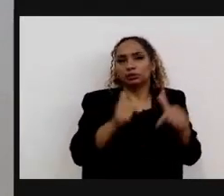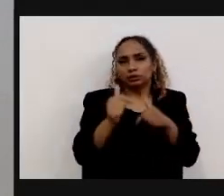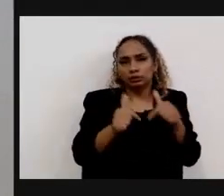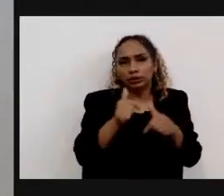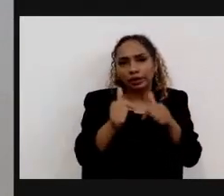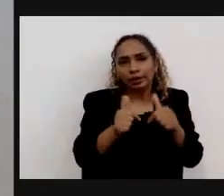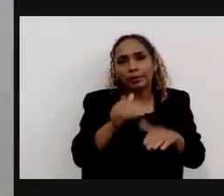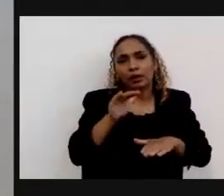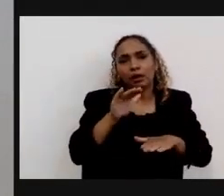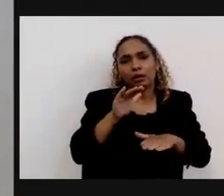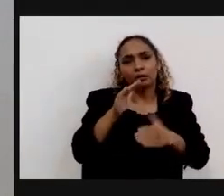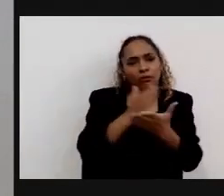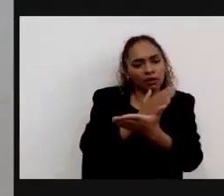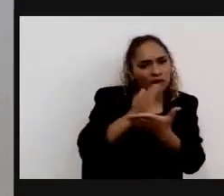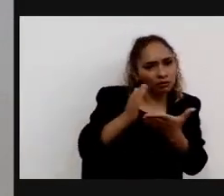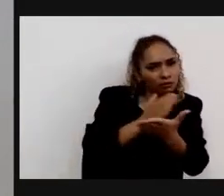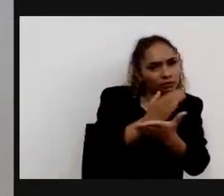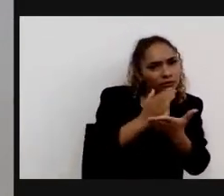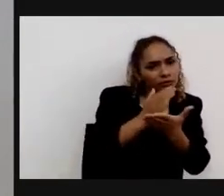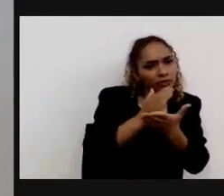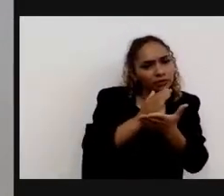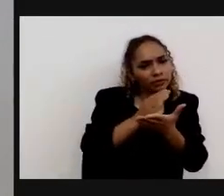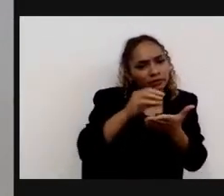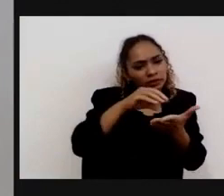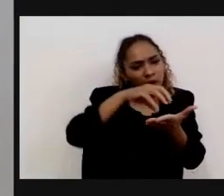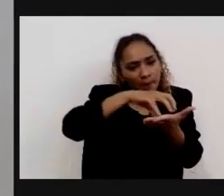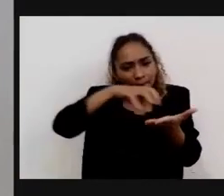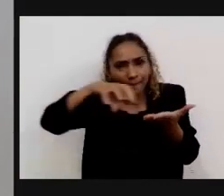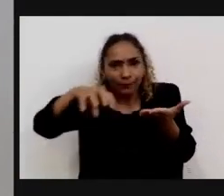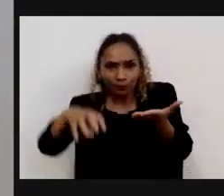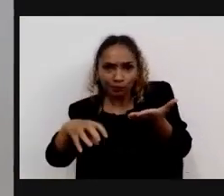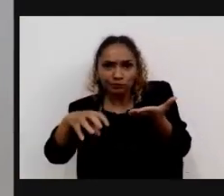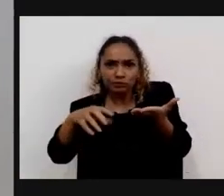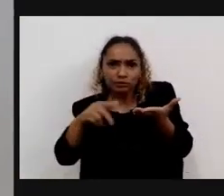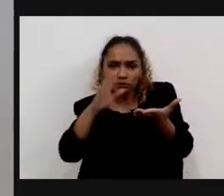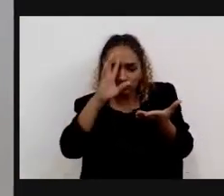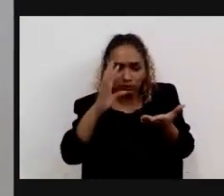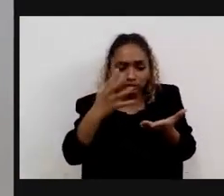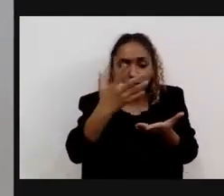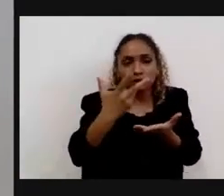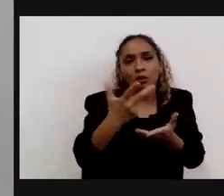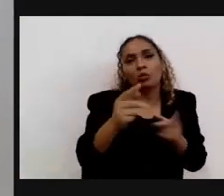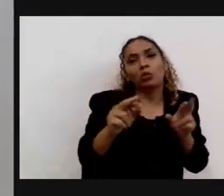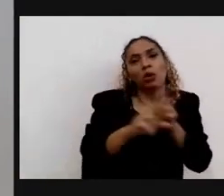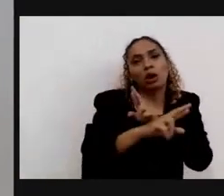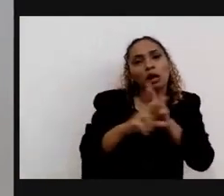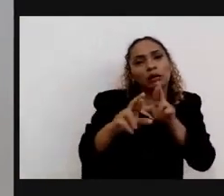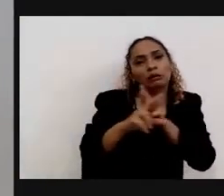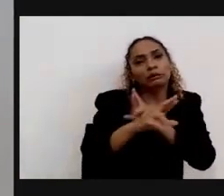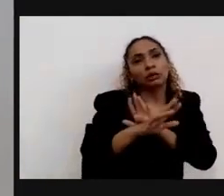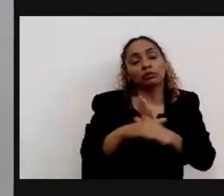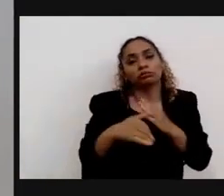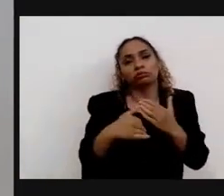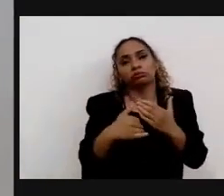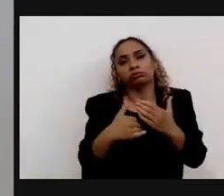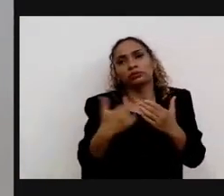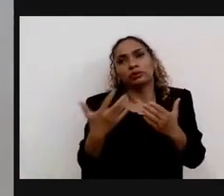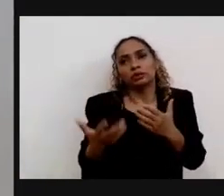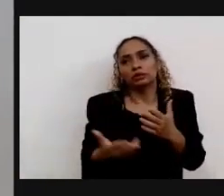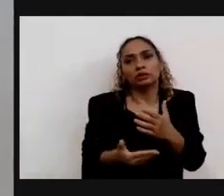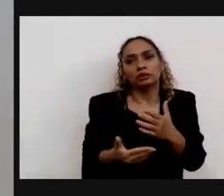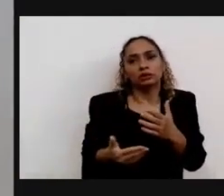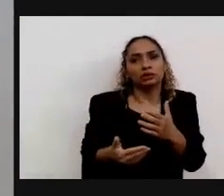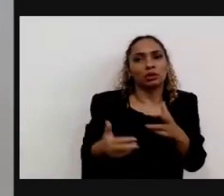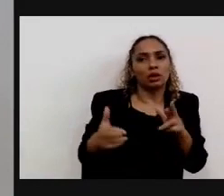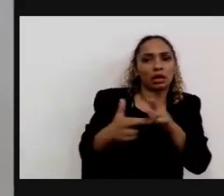são às vezes alocados e muito determinados por relações personalistas nem são